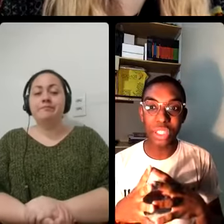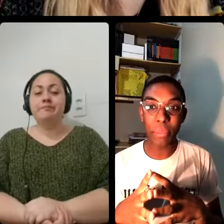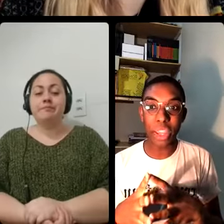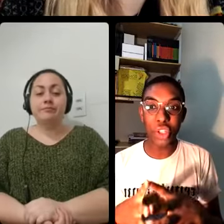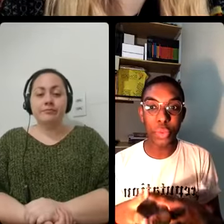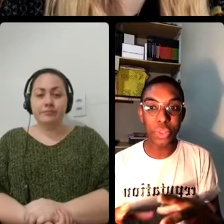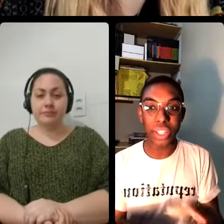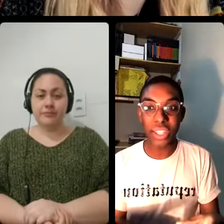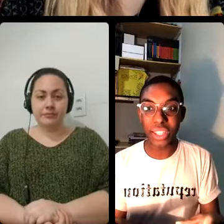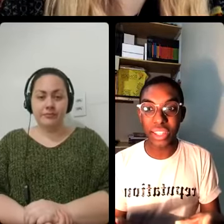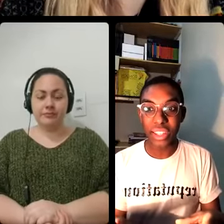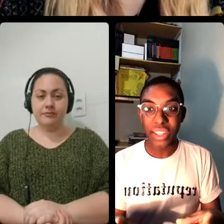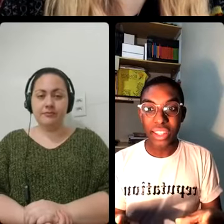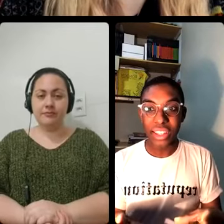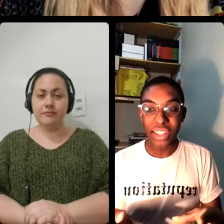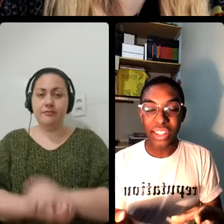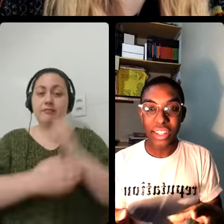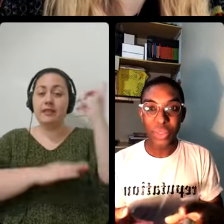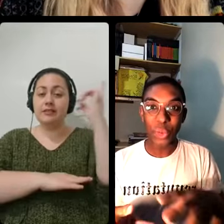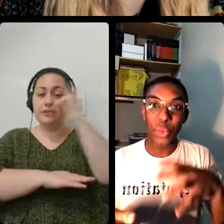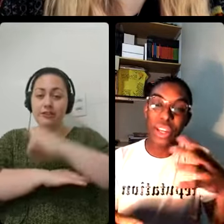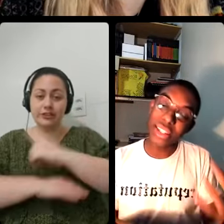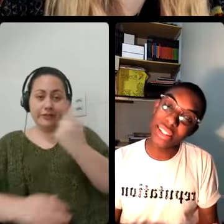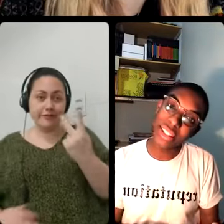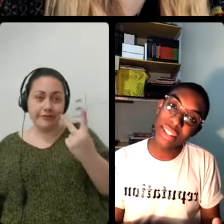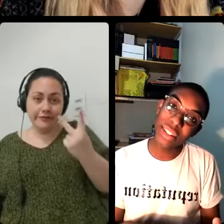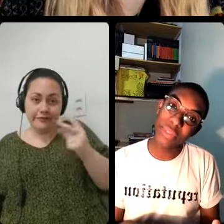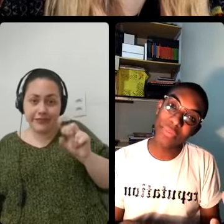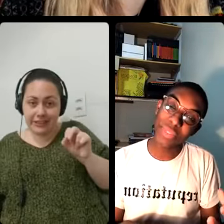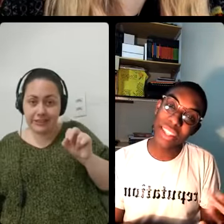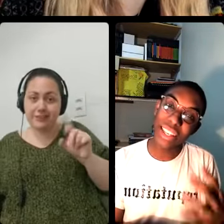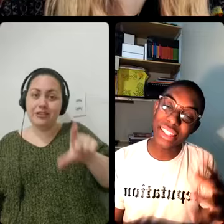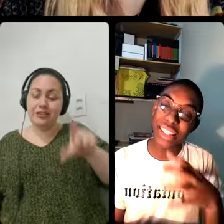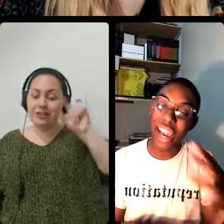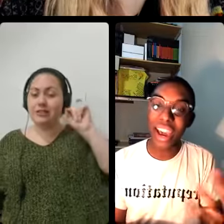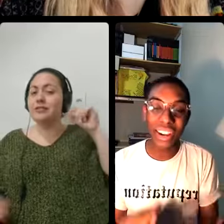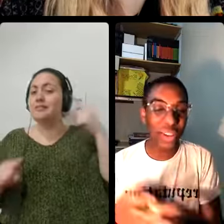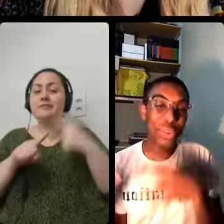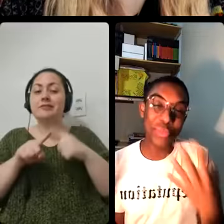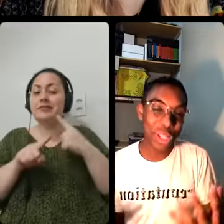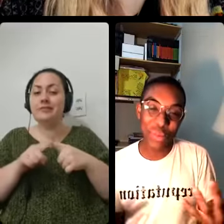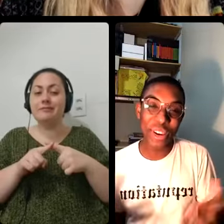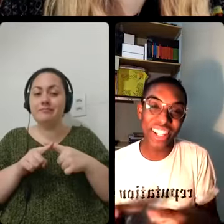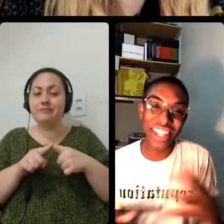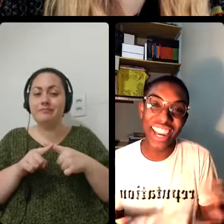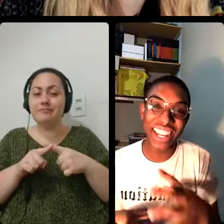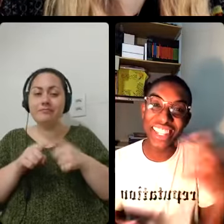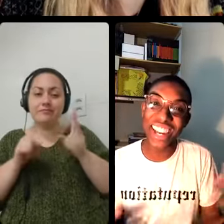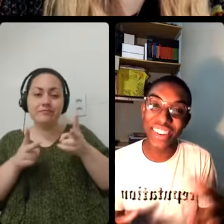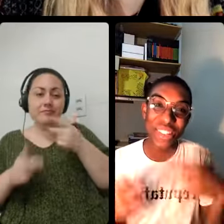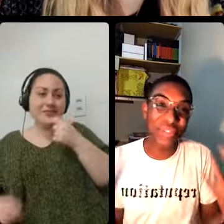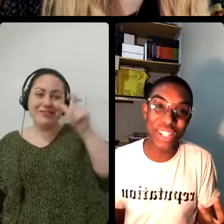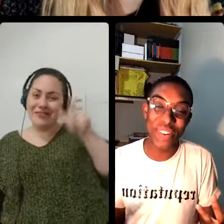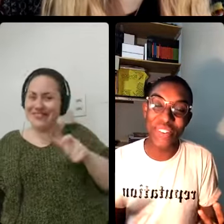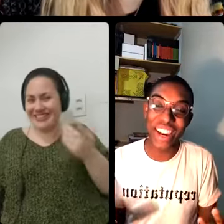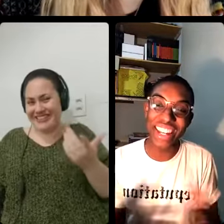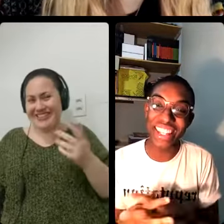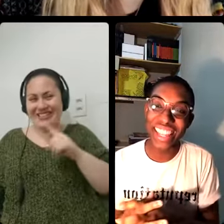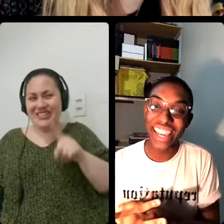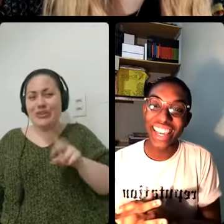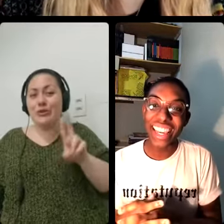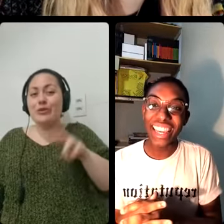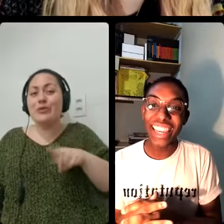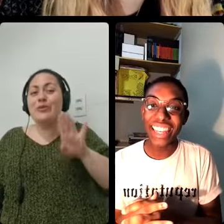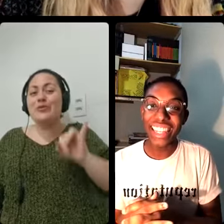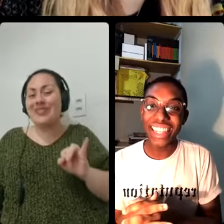caracterizado justamente porque uh, esse esse cara, né, o Zumbi dos Palmares, o Zumbi dos